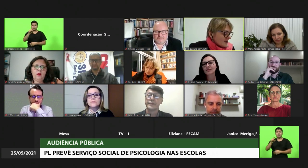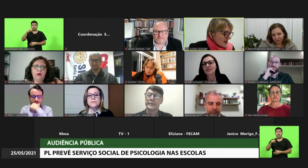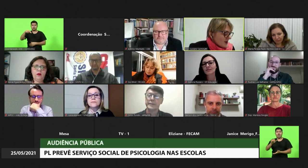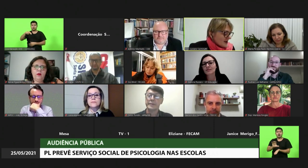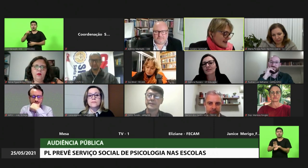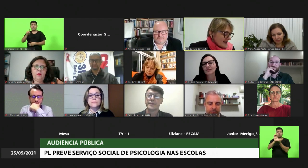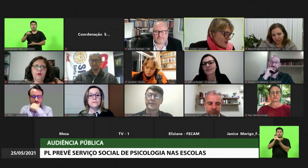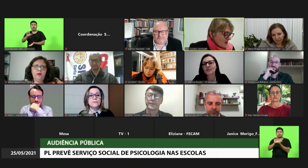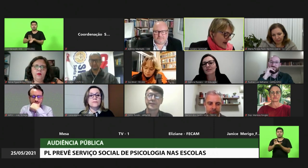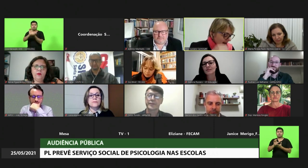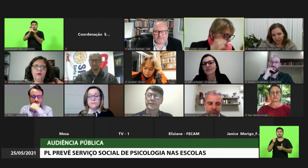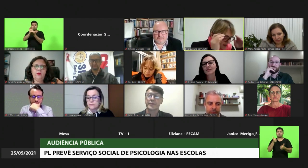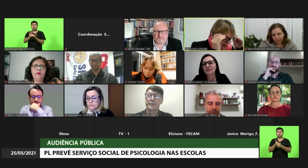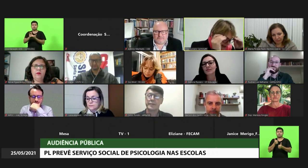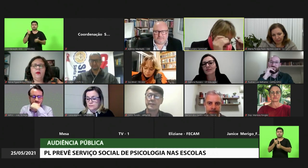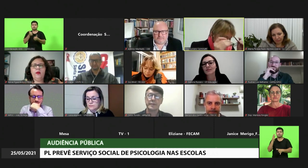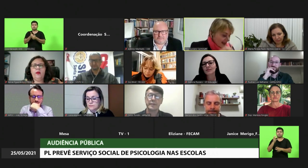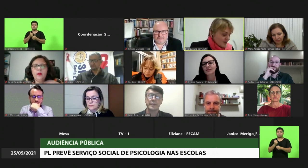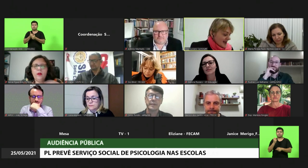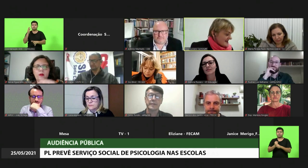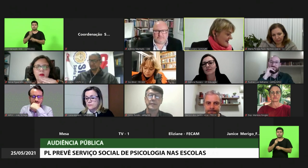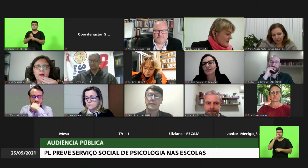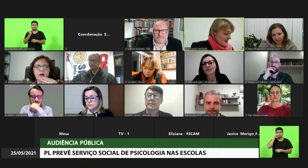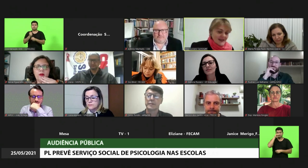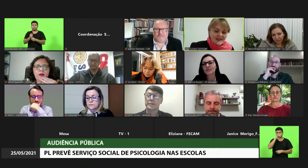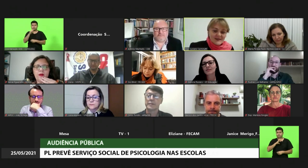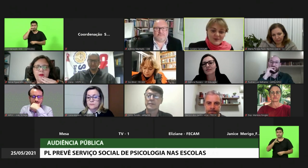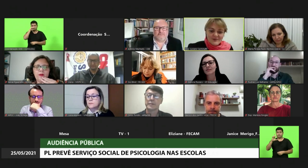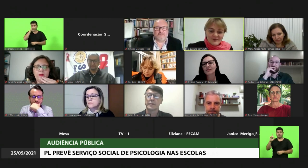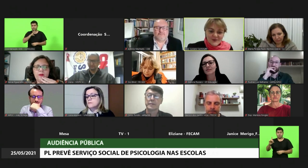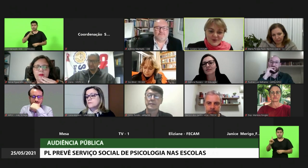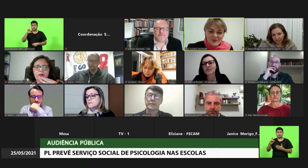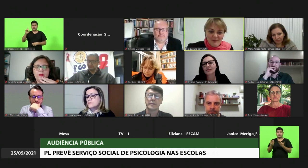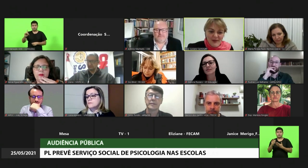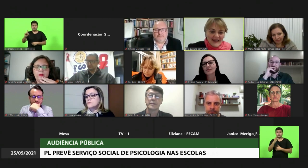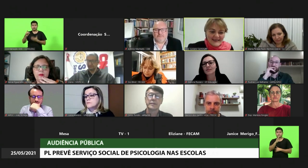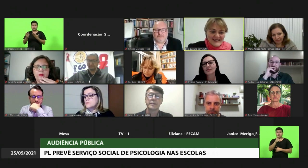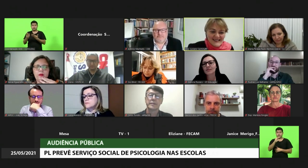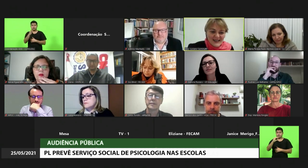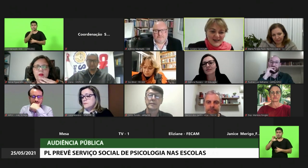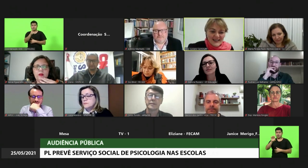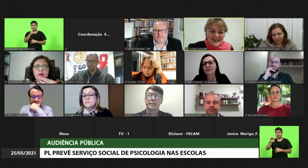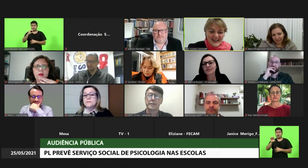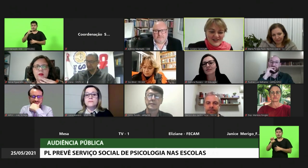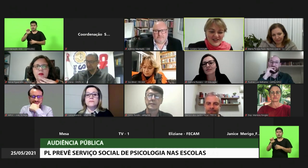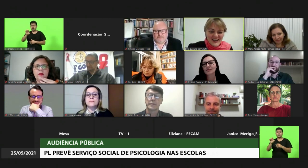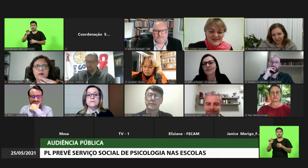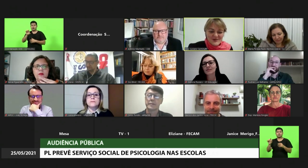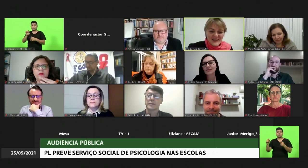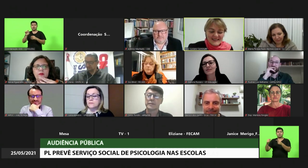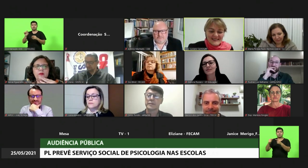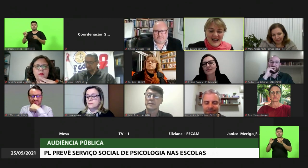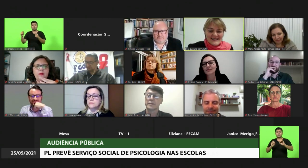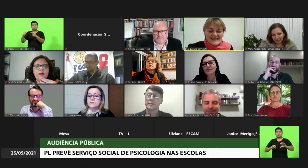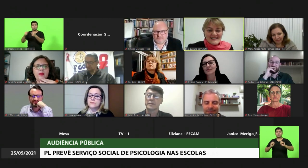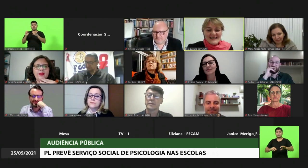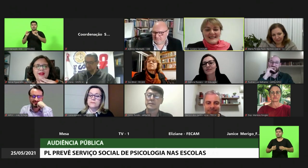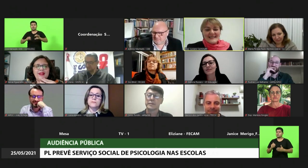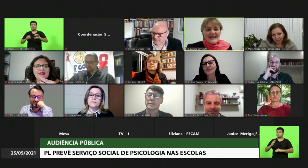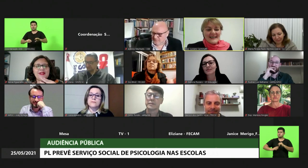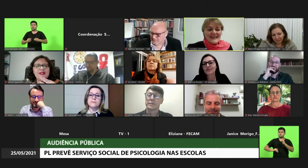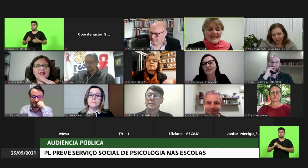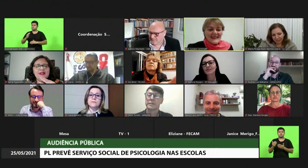do Estado e coordena o painel TCE Educação. Uma baita ação aqui, né, Gerson, e que